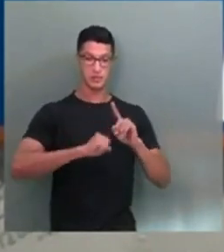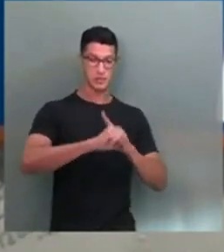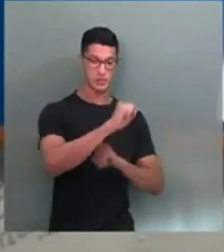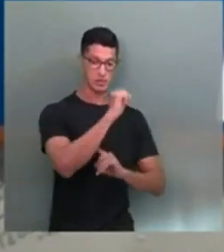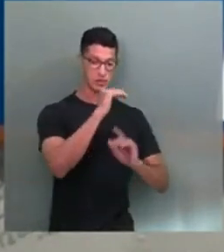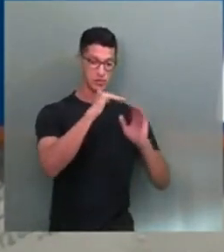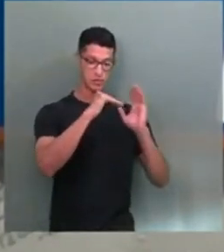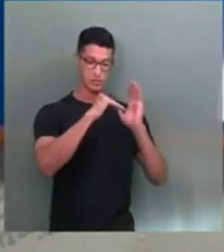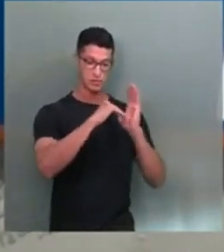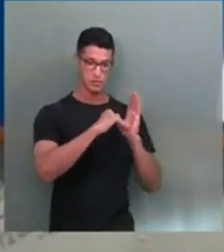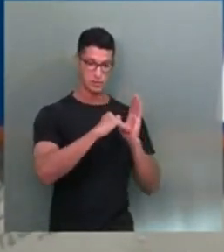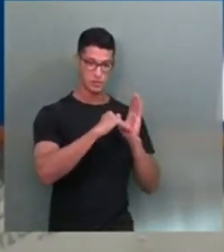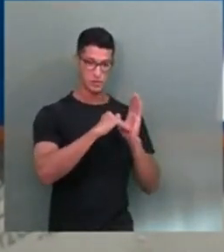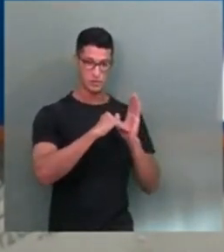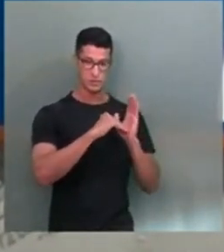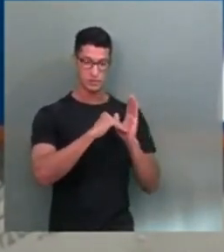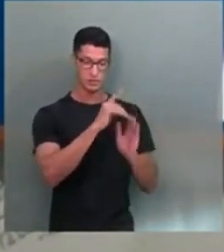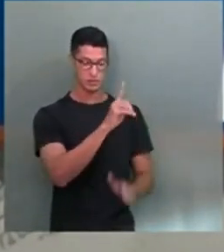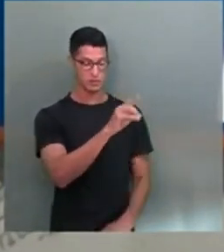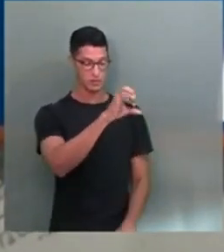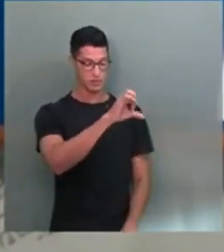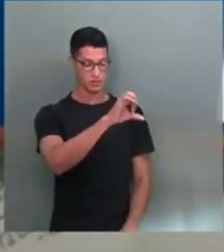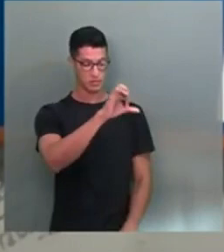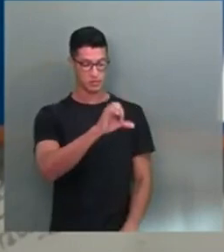Senado de